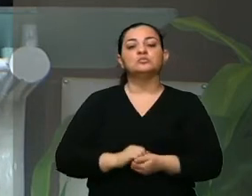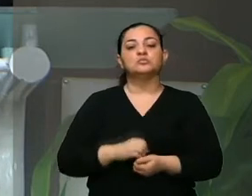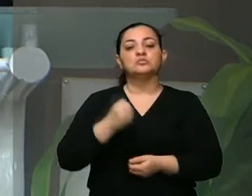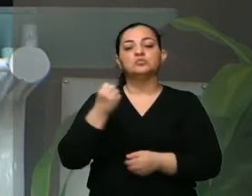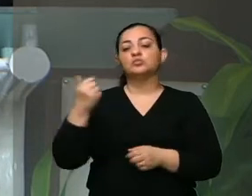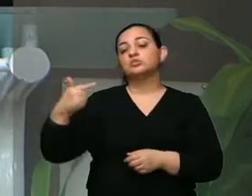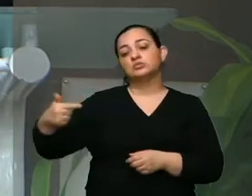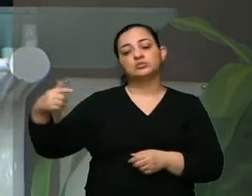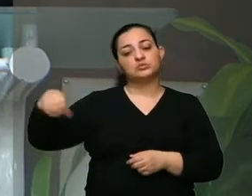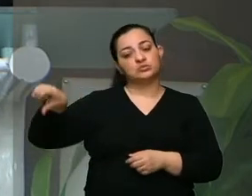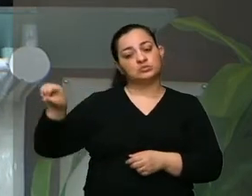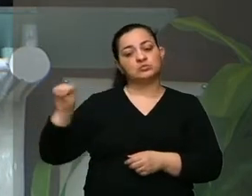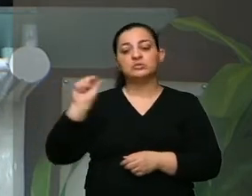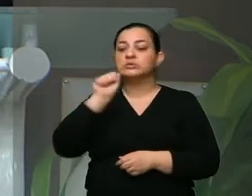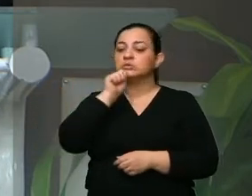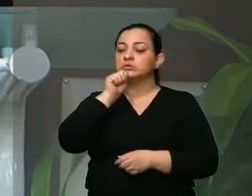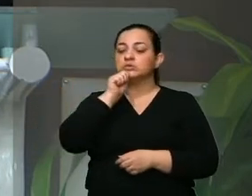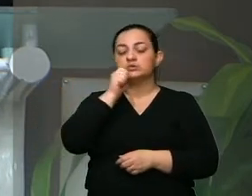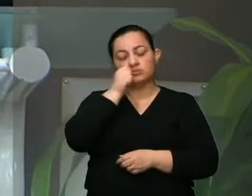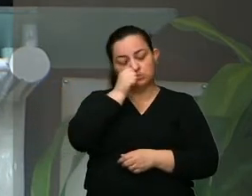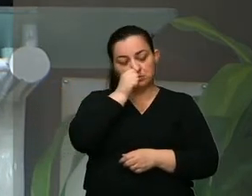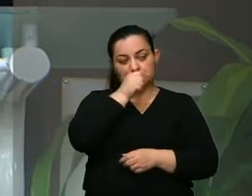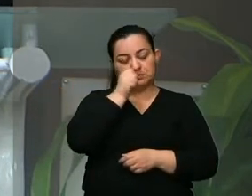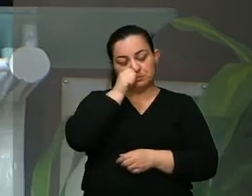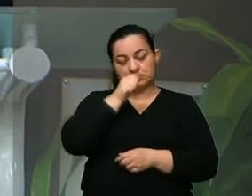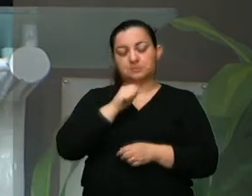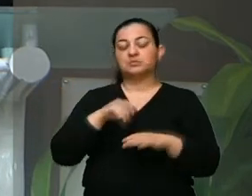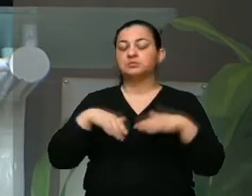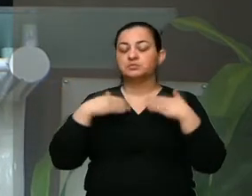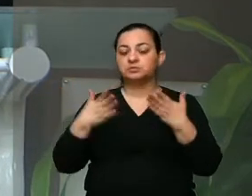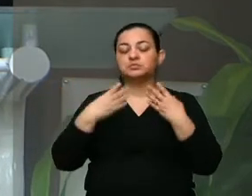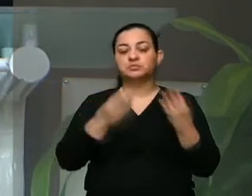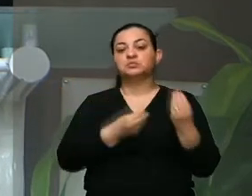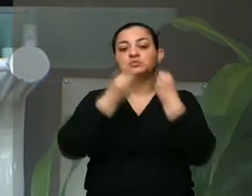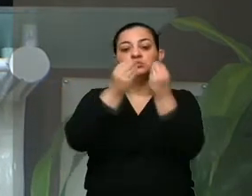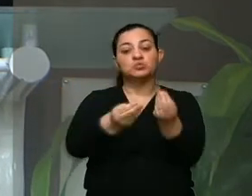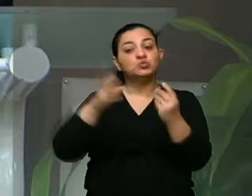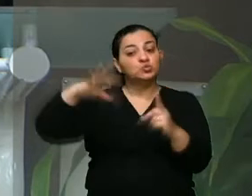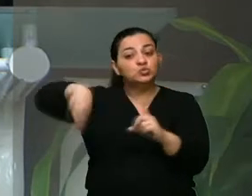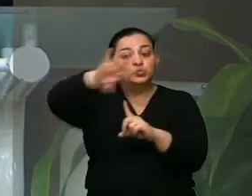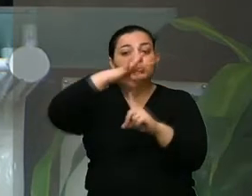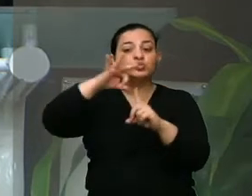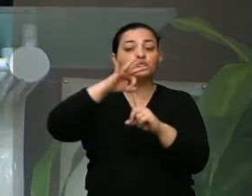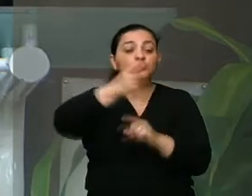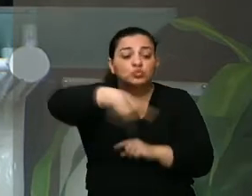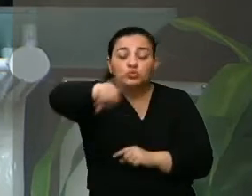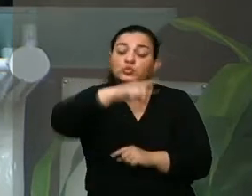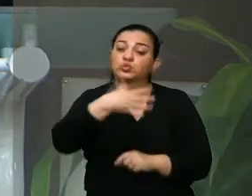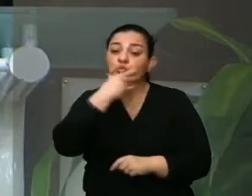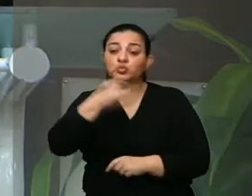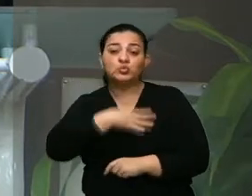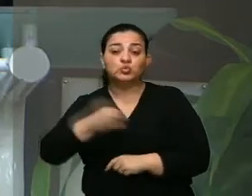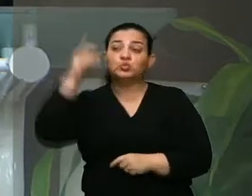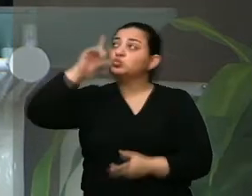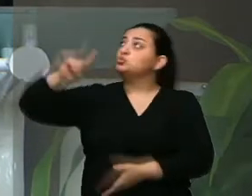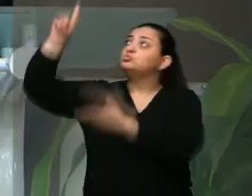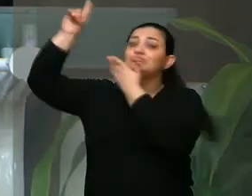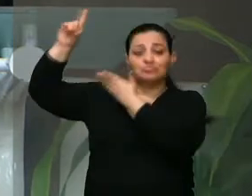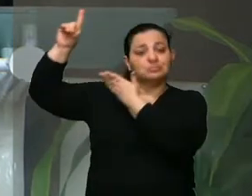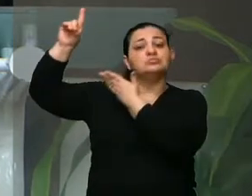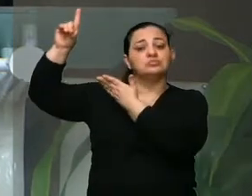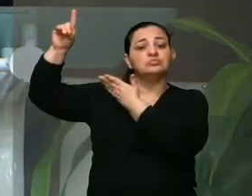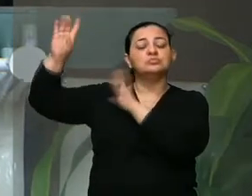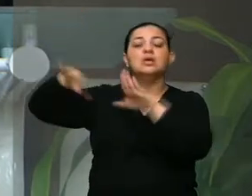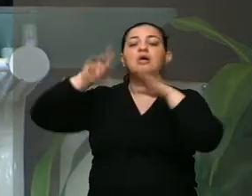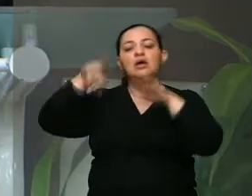79 ainda e quando você recebe o espírito santo vocês são filhos de deus ou filhos de deus